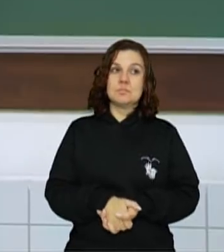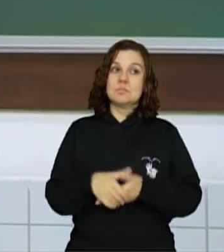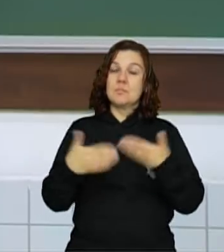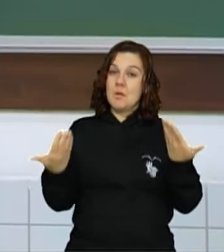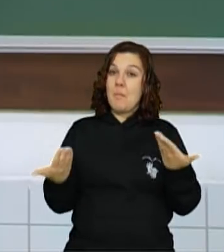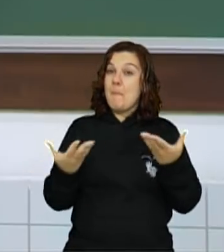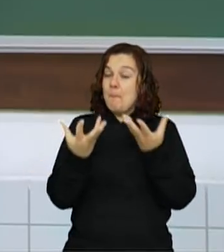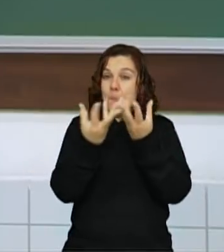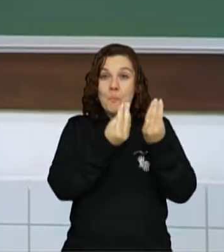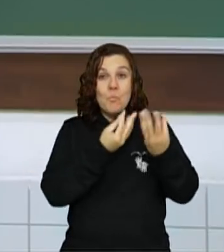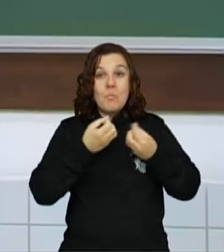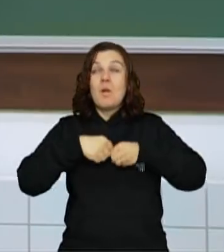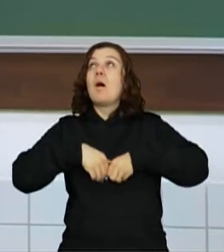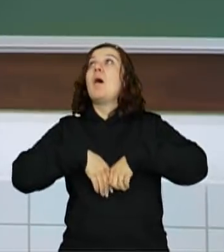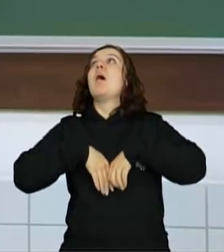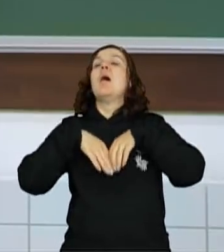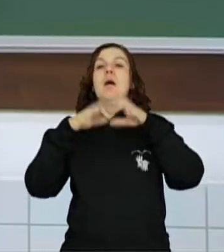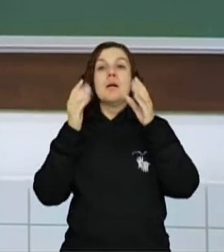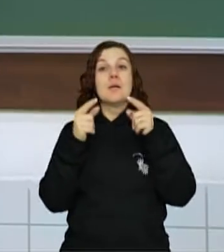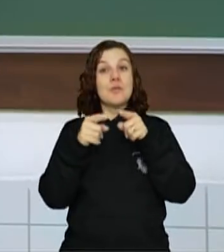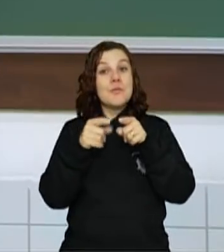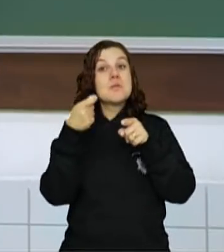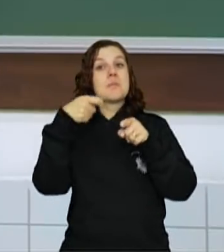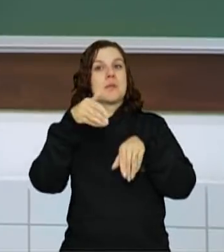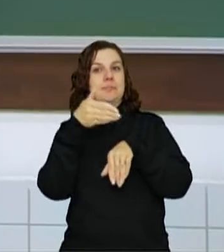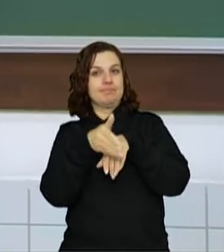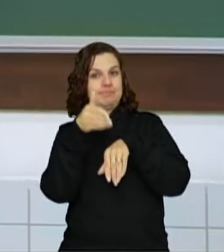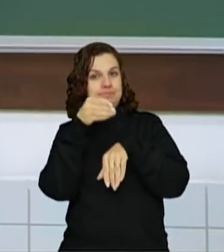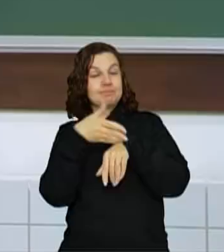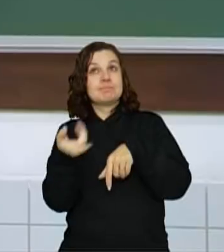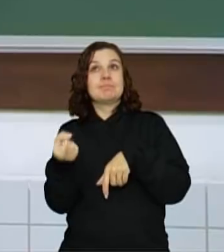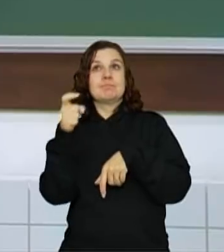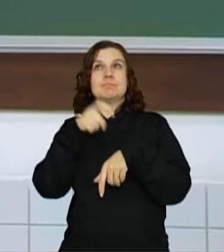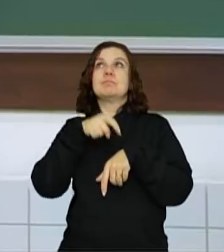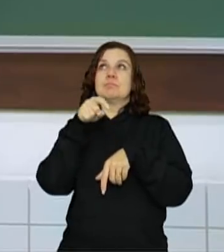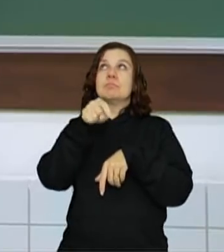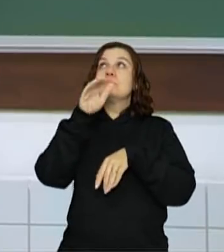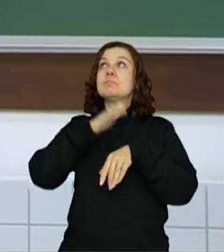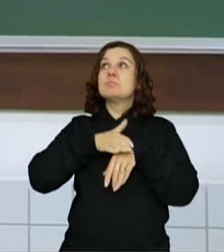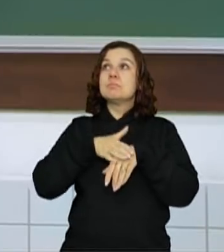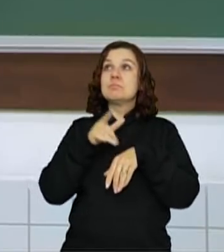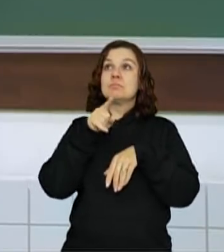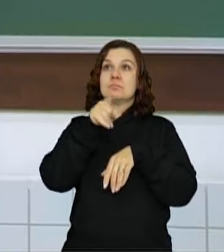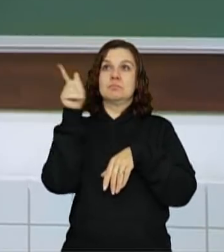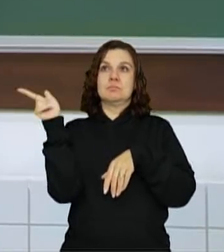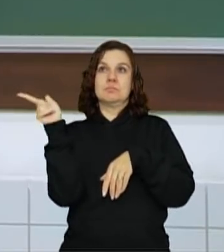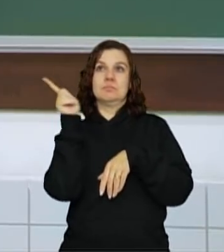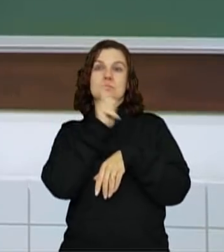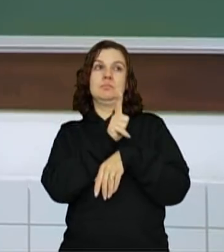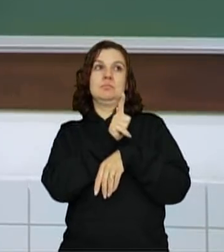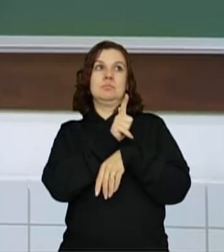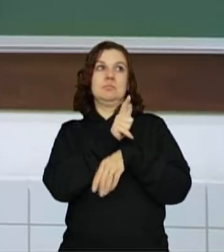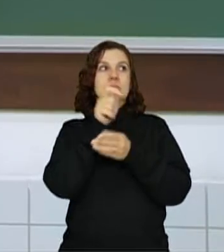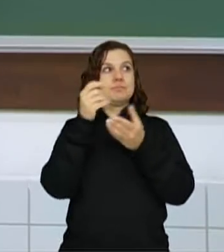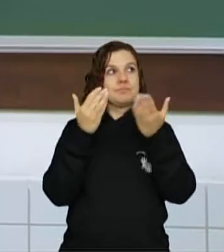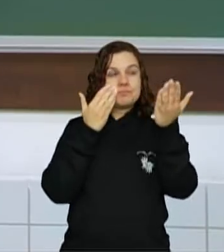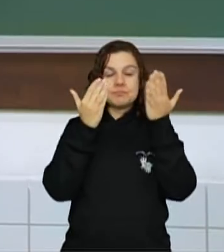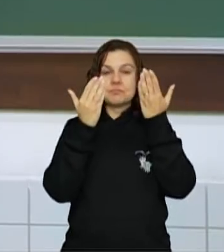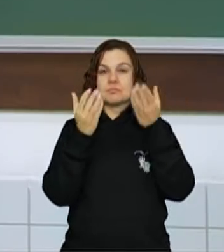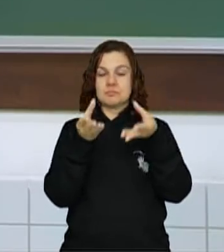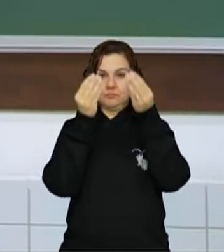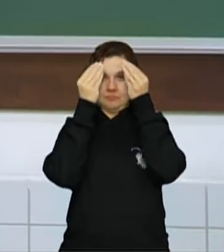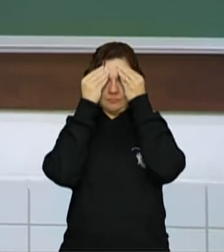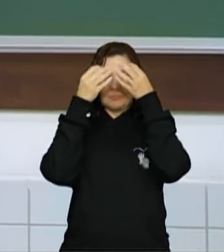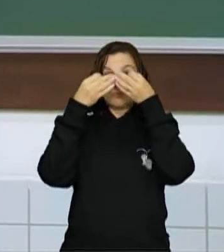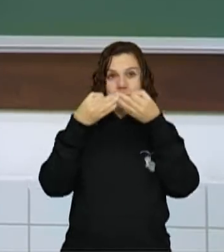ele é muito amplo. É necessário que você tenha um momento com você para que você possa assimilar